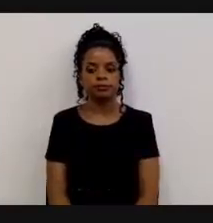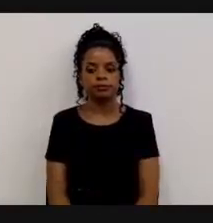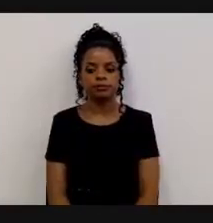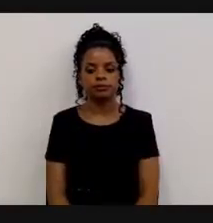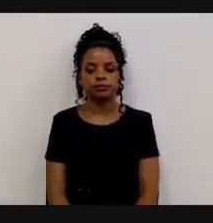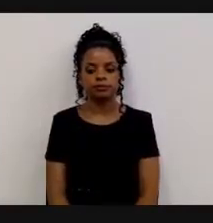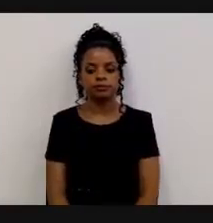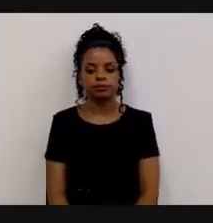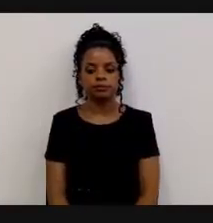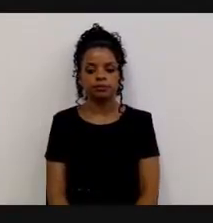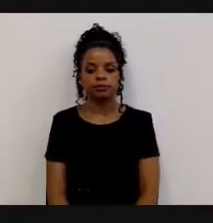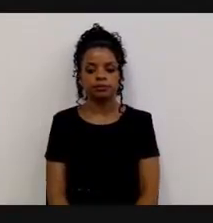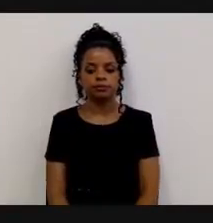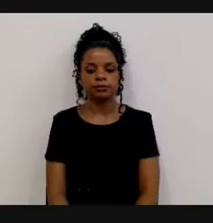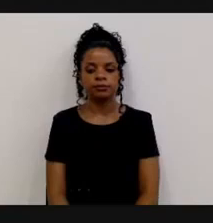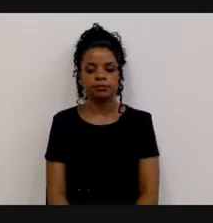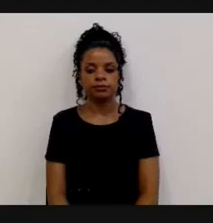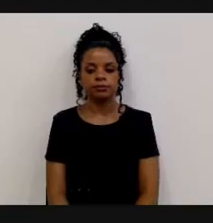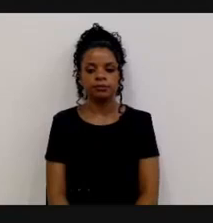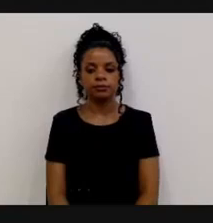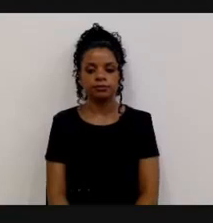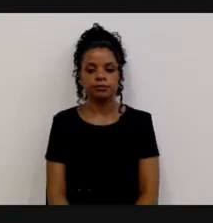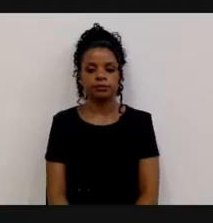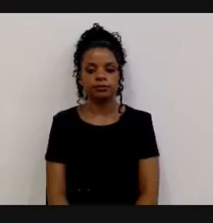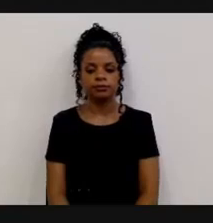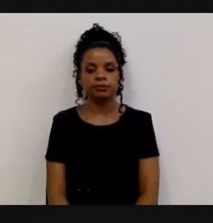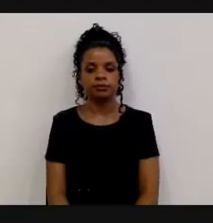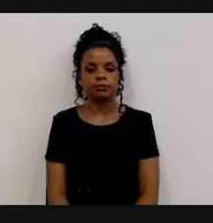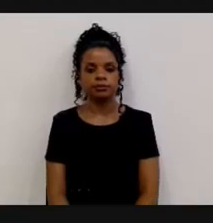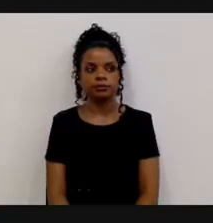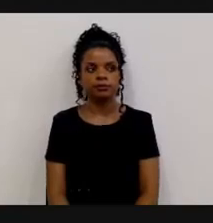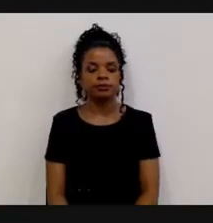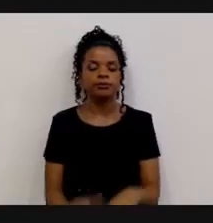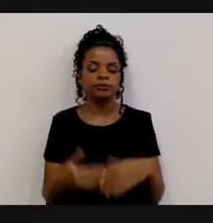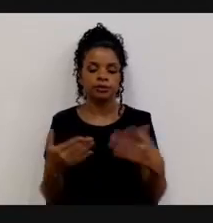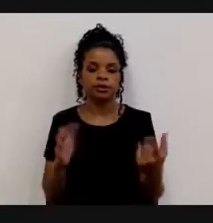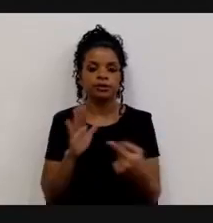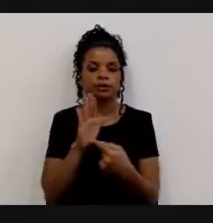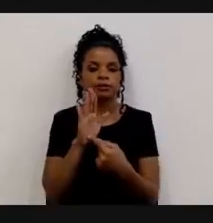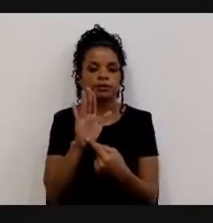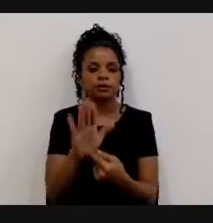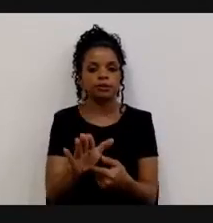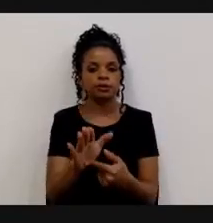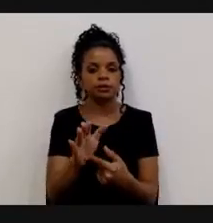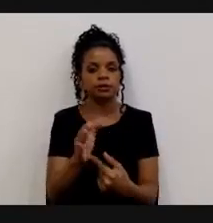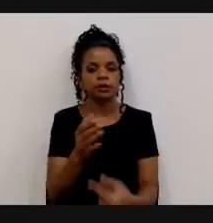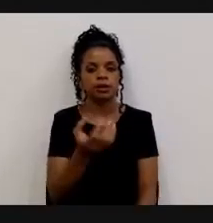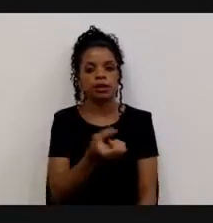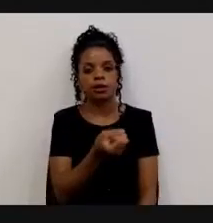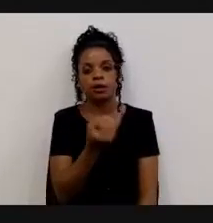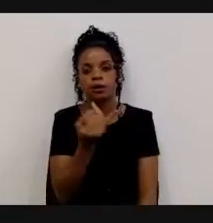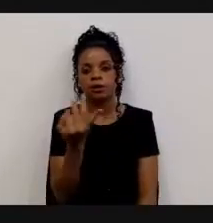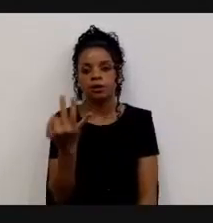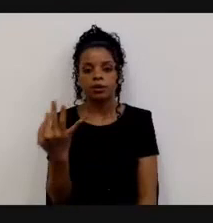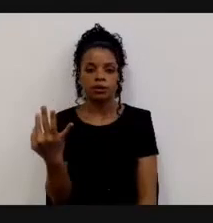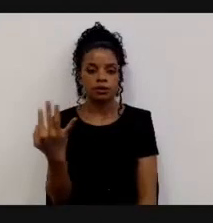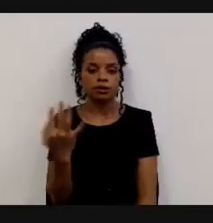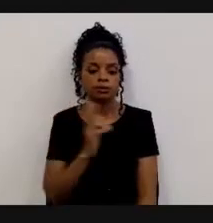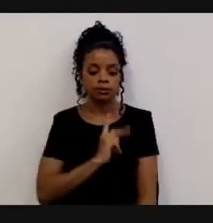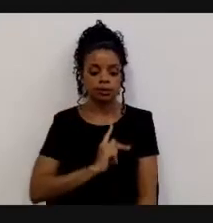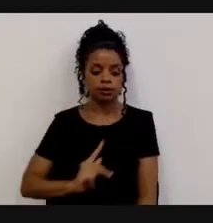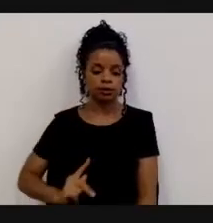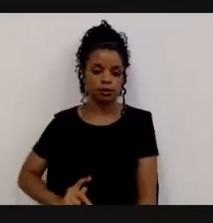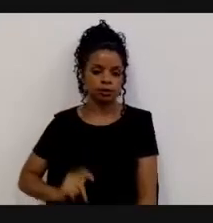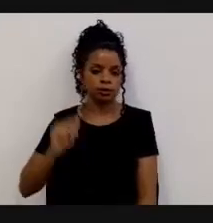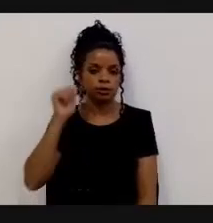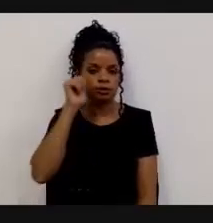Pronto, aí aqui é só apresentando os números, né, de presidência feminina nas hard policies de 2015